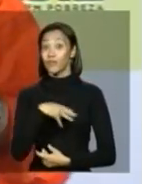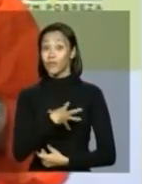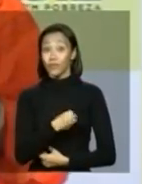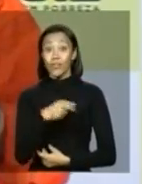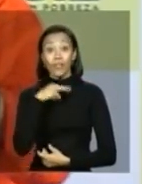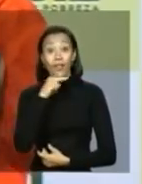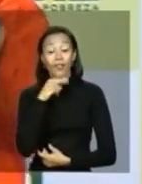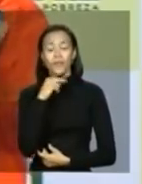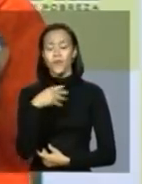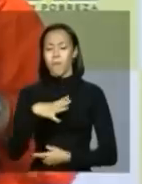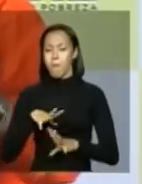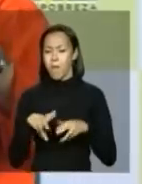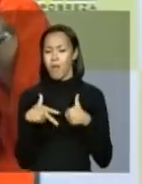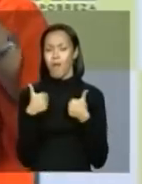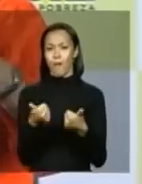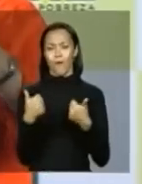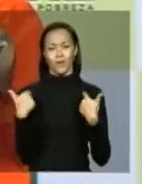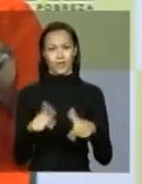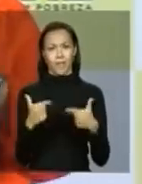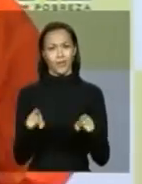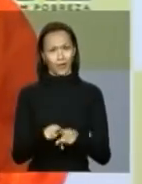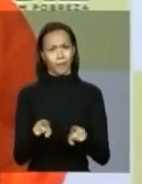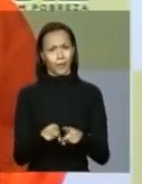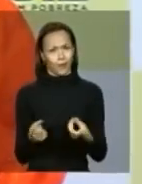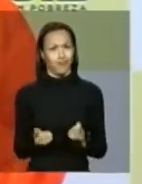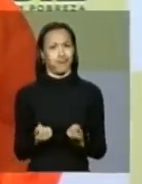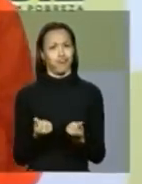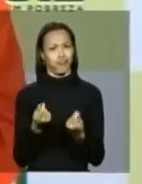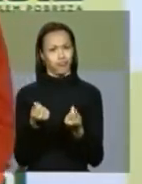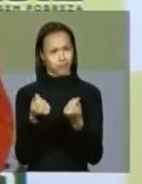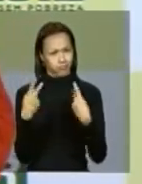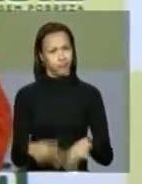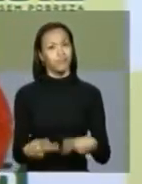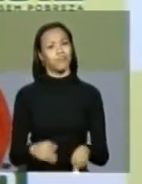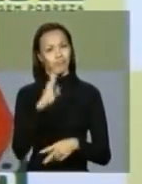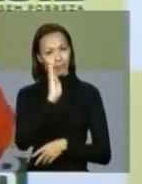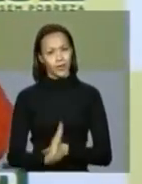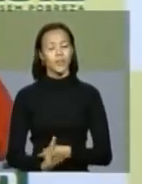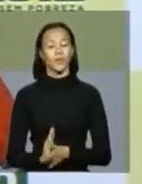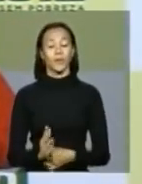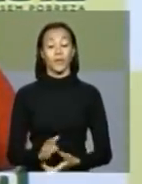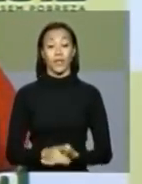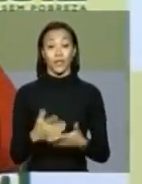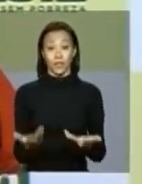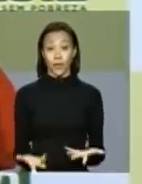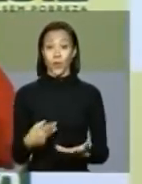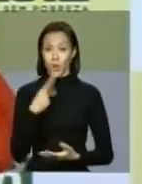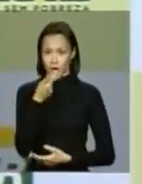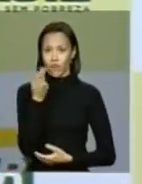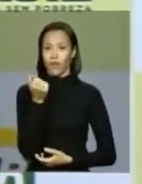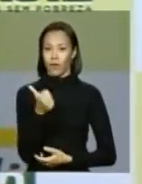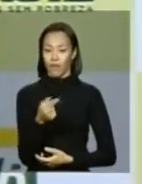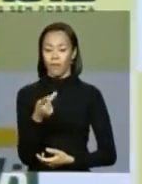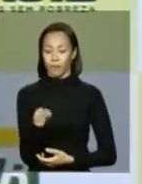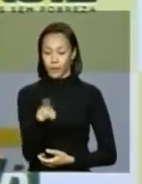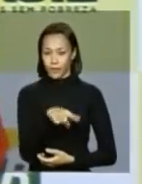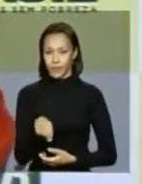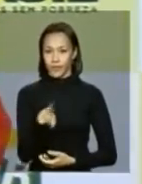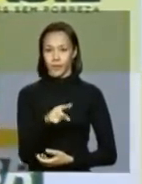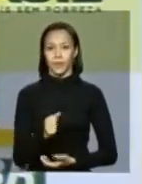vez melhores e riqueza cada vez maior para esse país. E aí eu quero falar uma coisa para